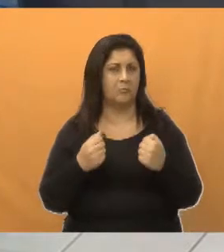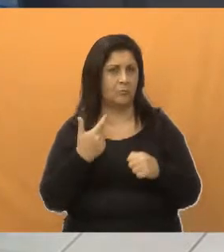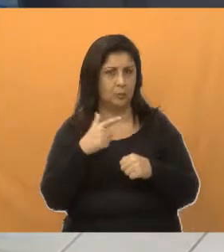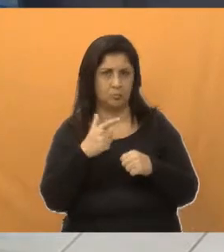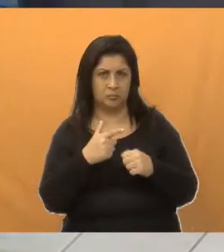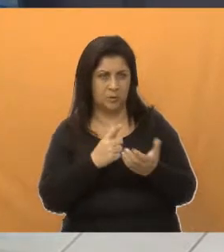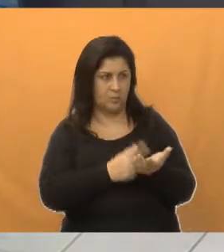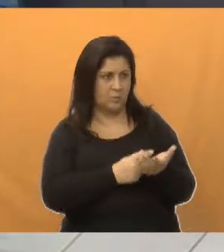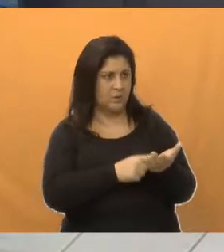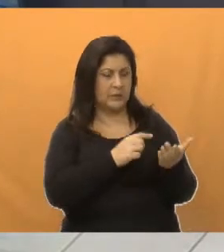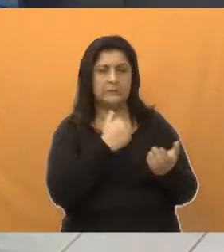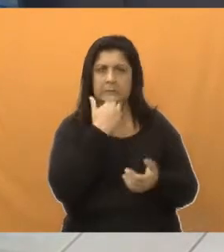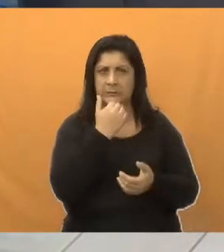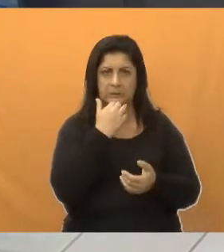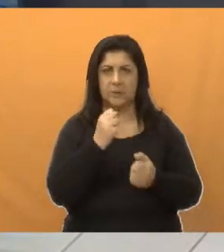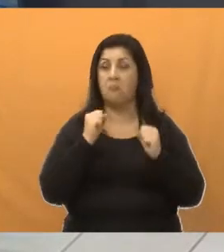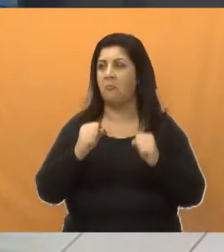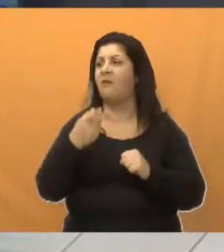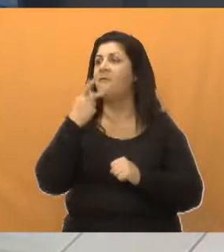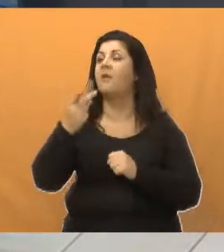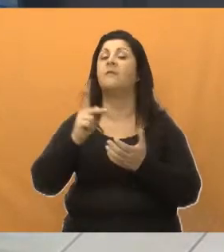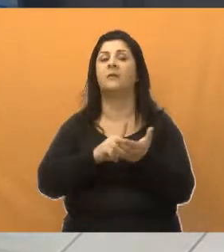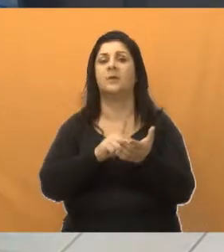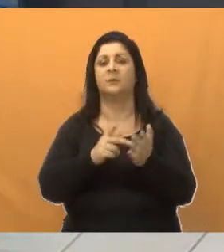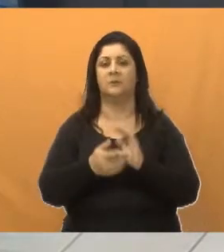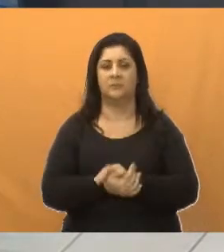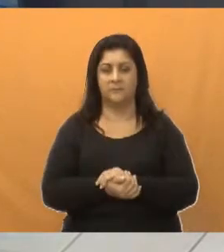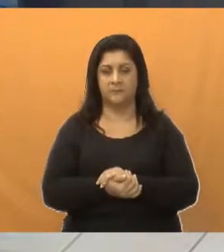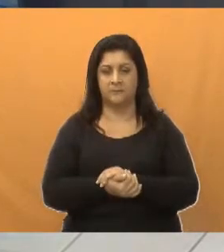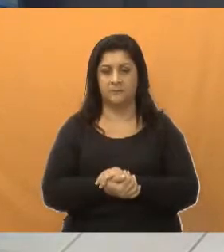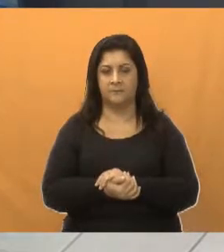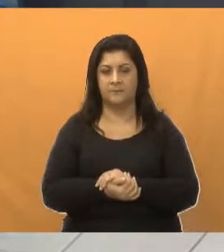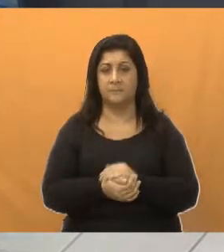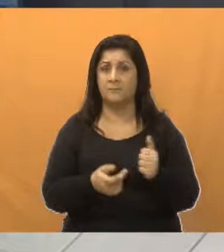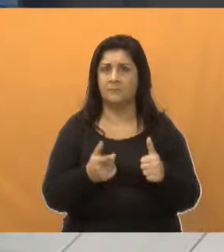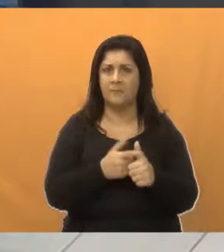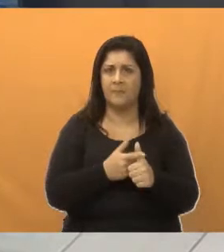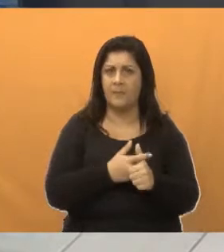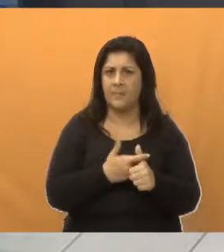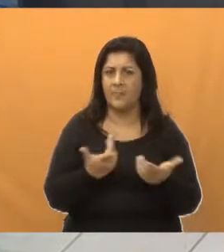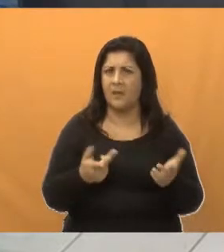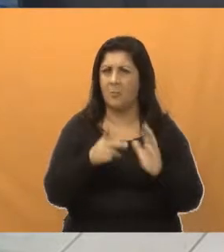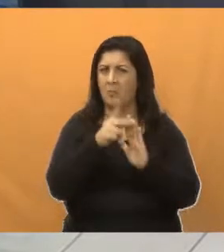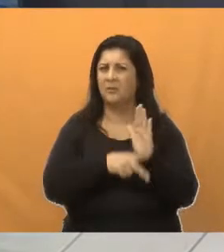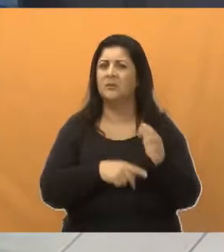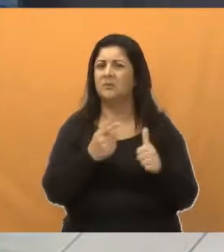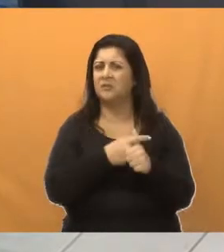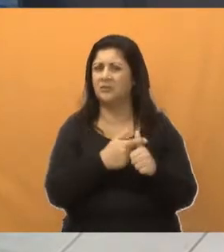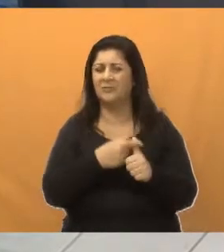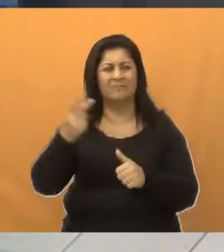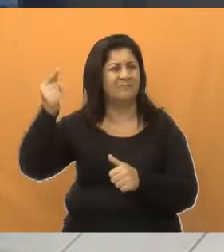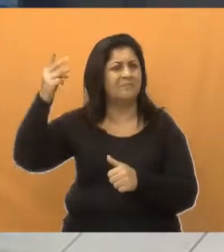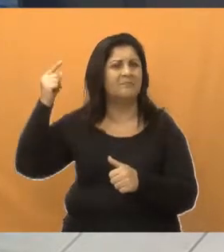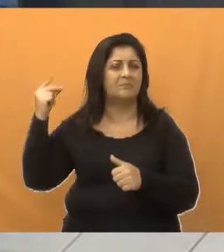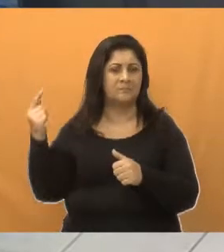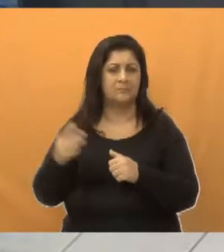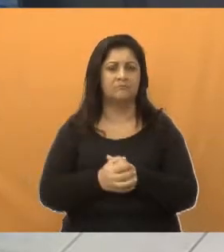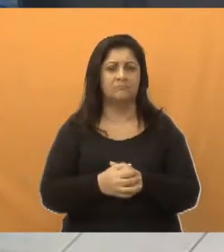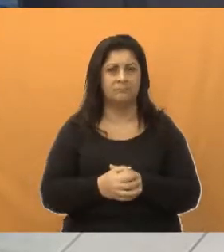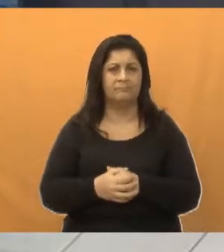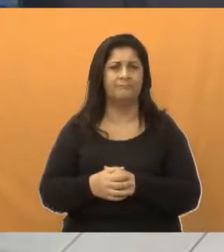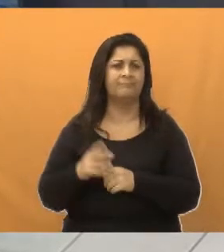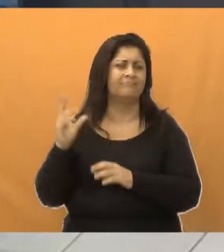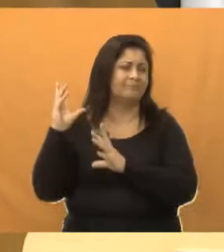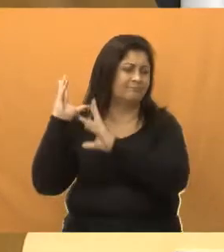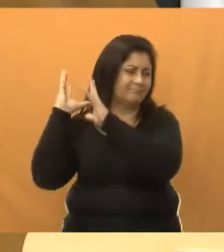isso que eu falo aqui a verdade, doa quem doer. Então foi uma dívida, esse projeto é uma dívida que veio lá de trás, veio se arrastando,